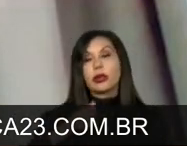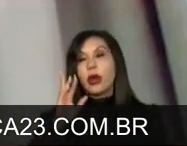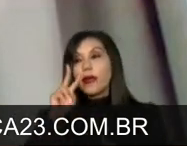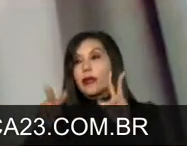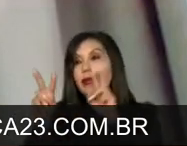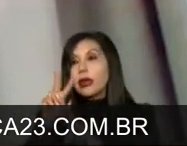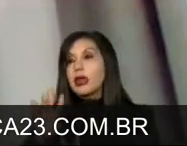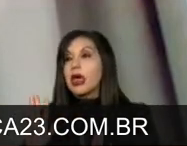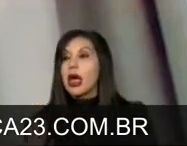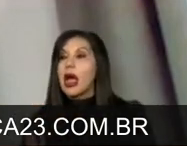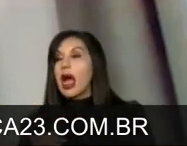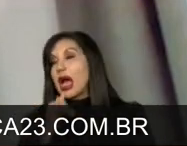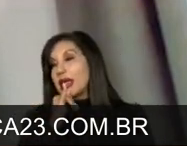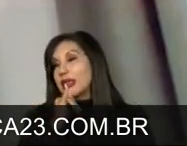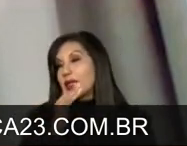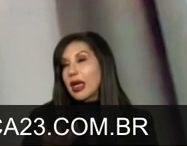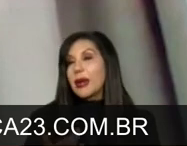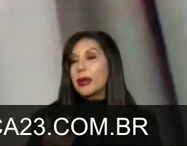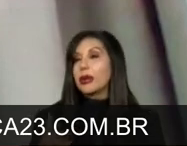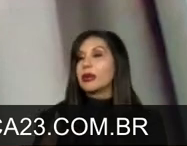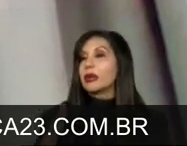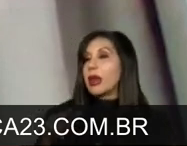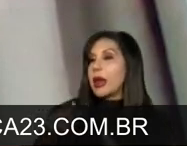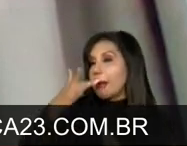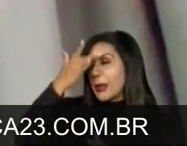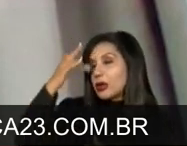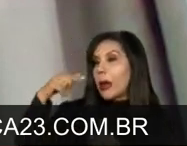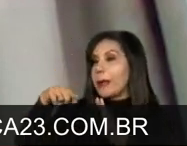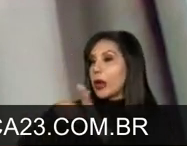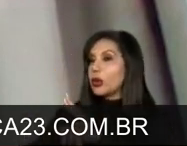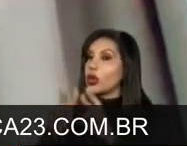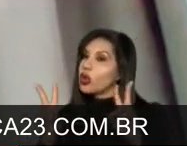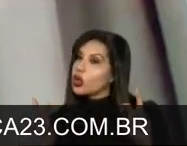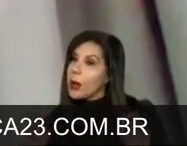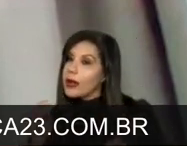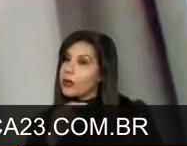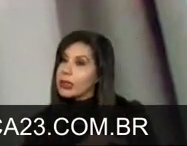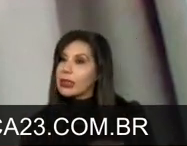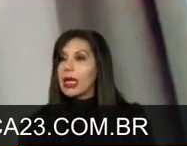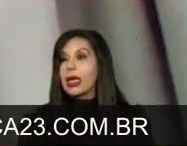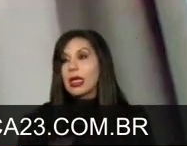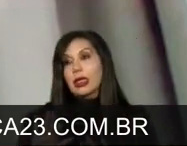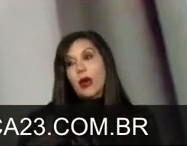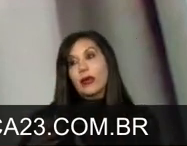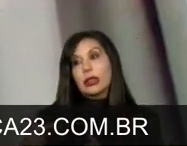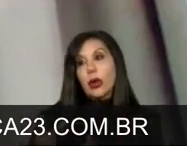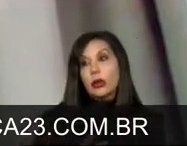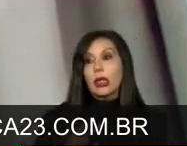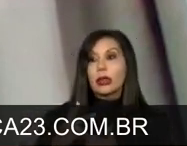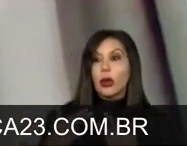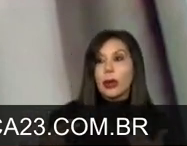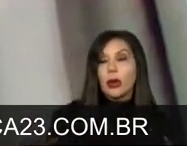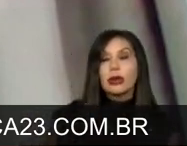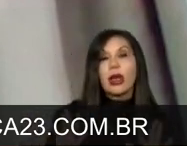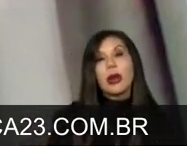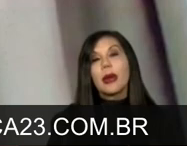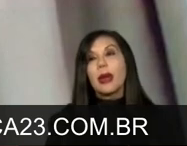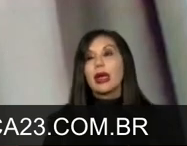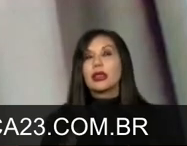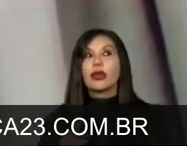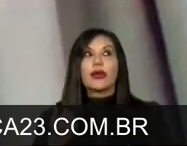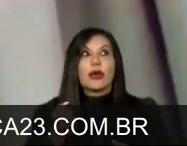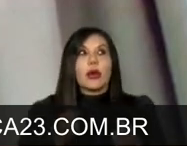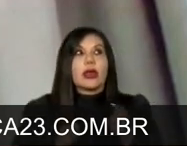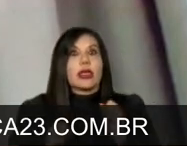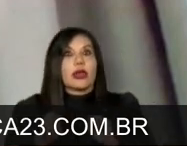que falando: ah, não, algum time perguntou sobre você e tal, então talvez aconteça alguma coisa. Só que eu também não fico criando essa